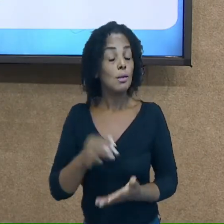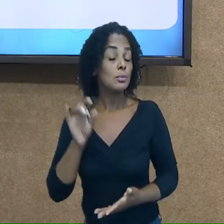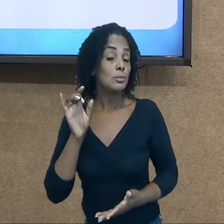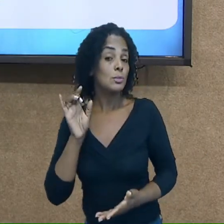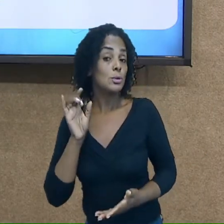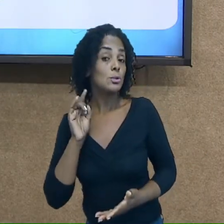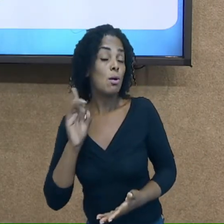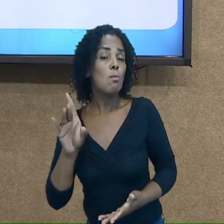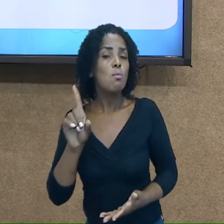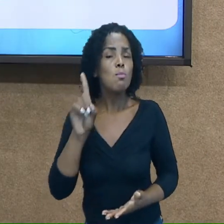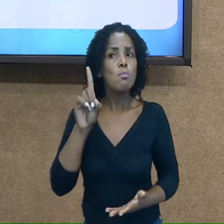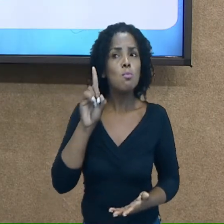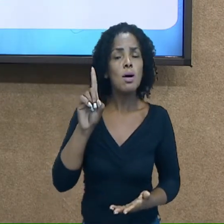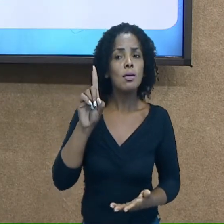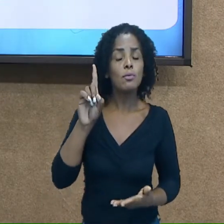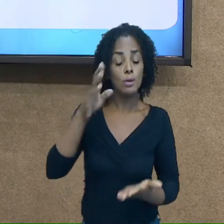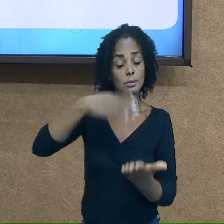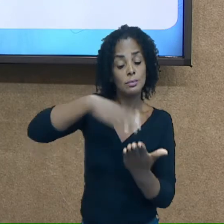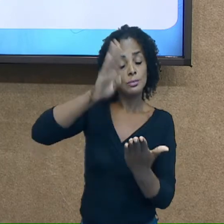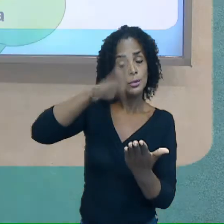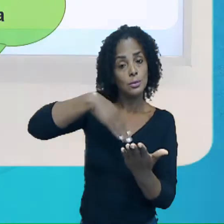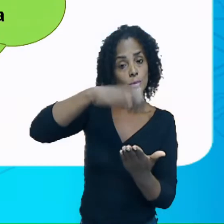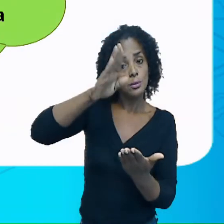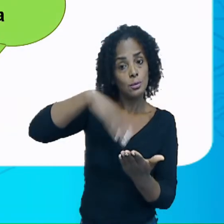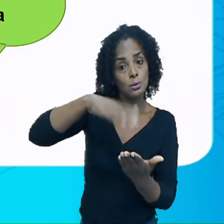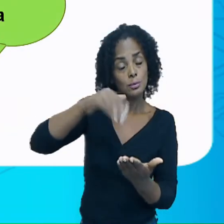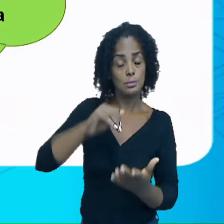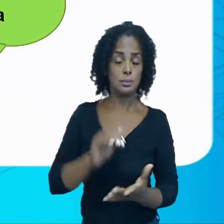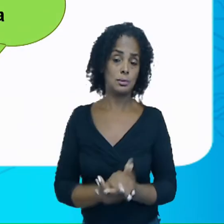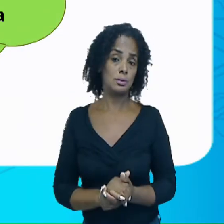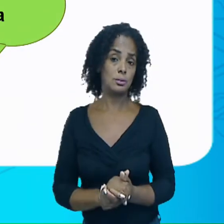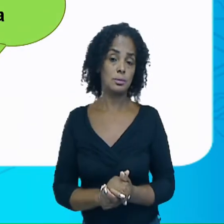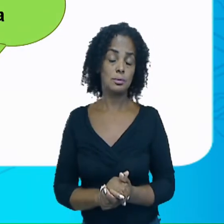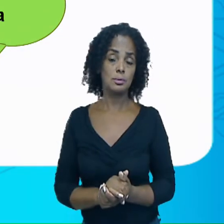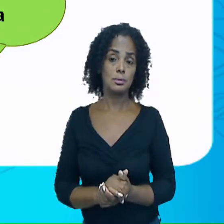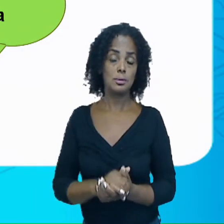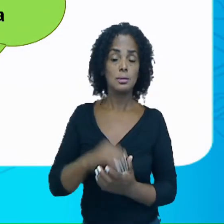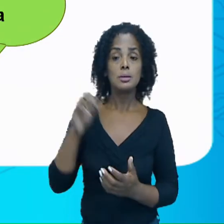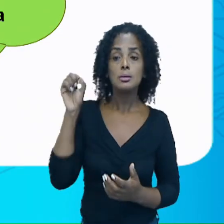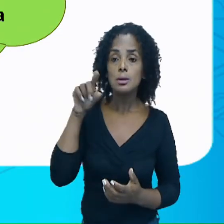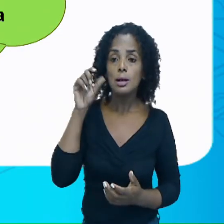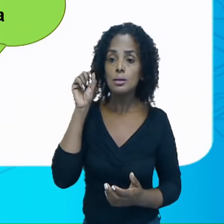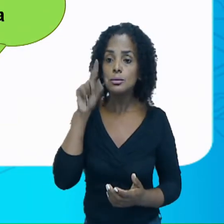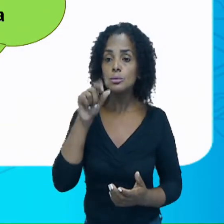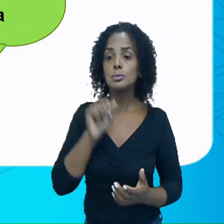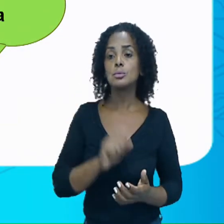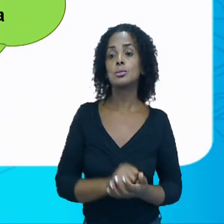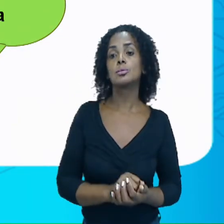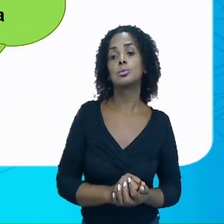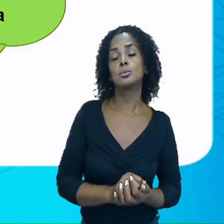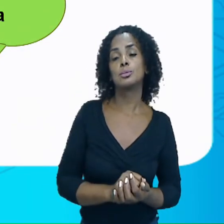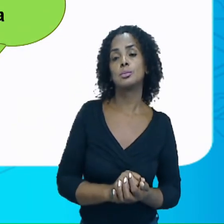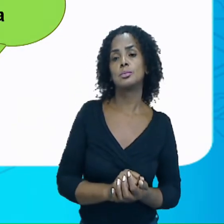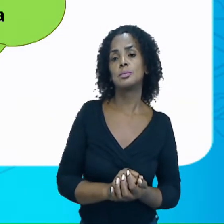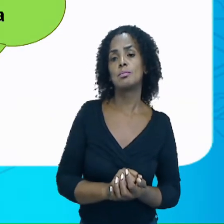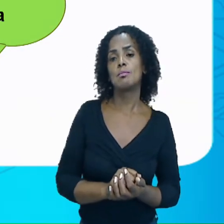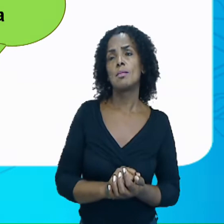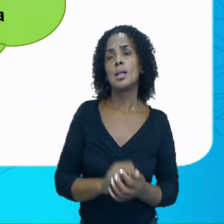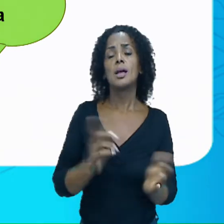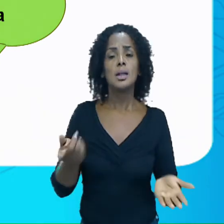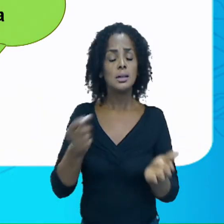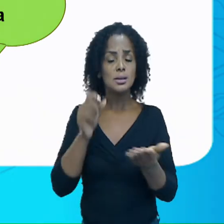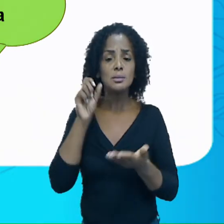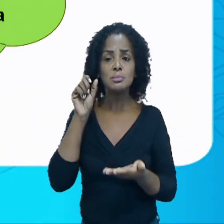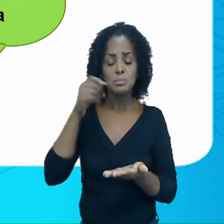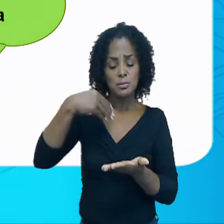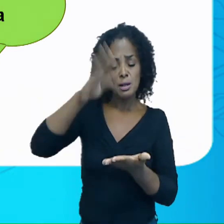foi colorida, que é essa que está representada aí em azul. Esta parte que foi representada em azul é que eu coloco